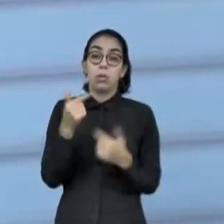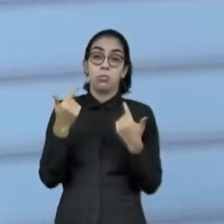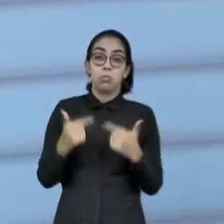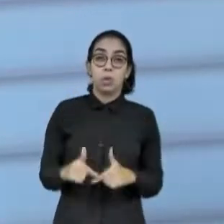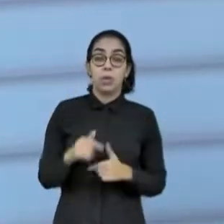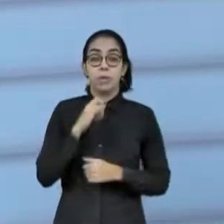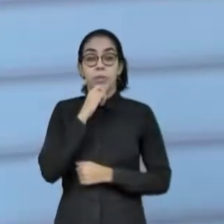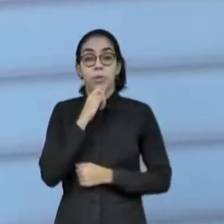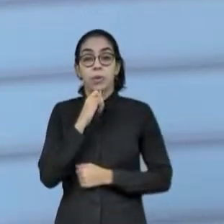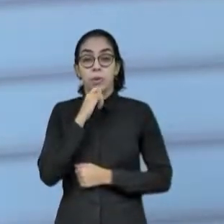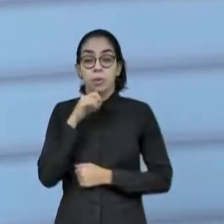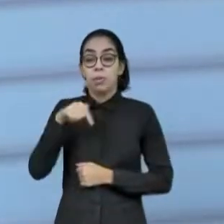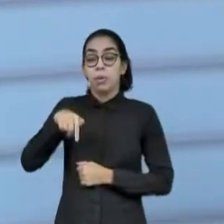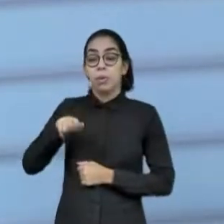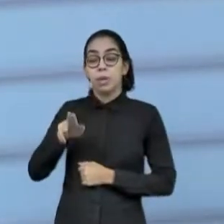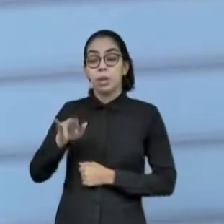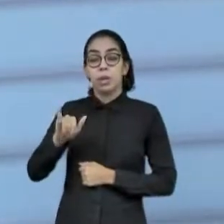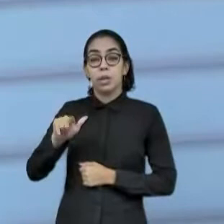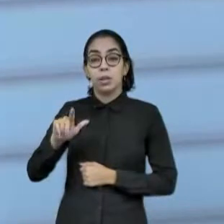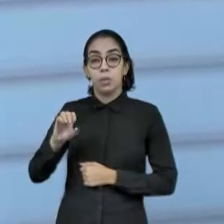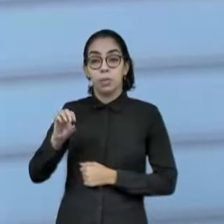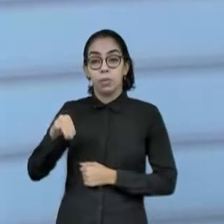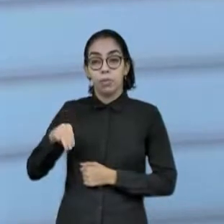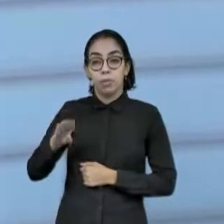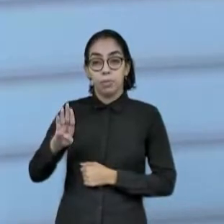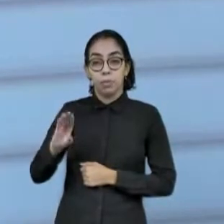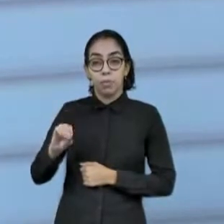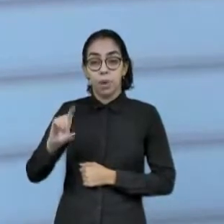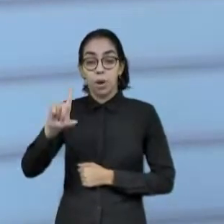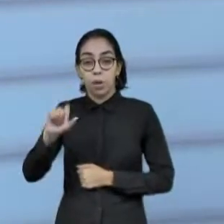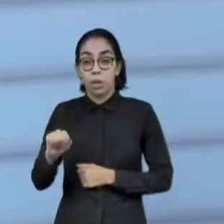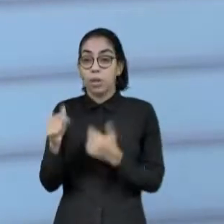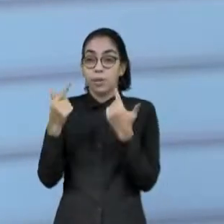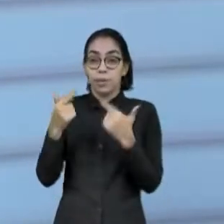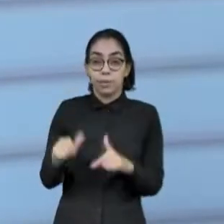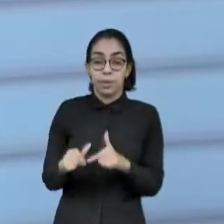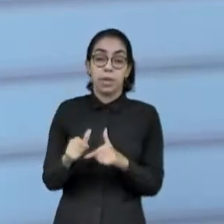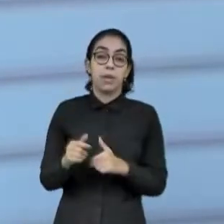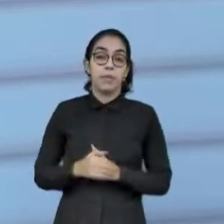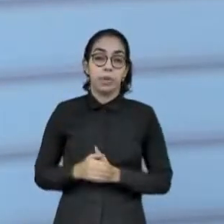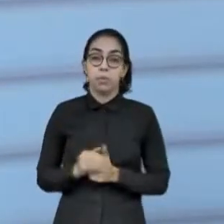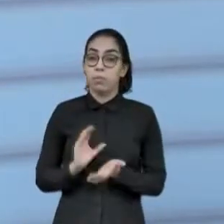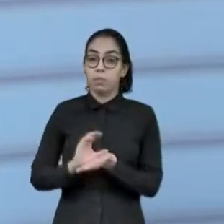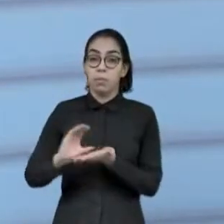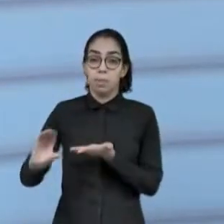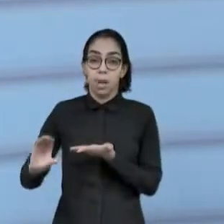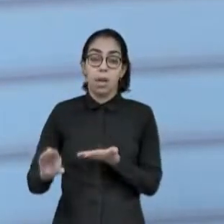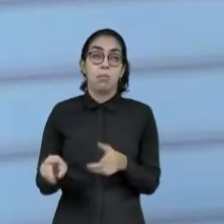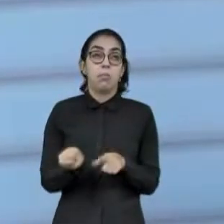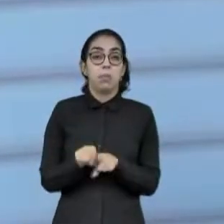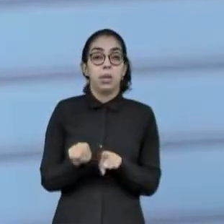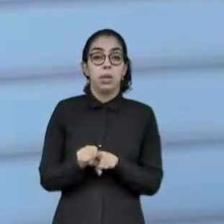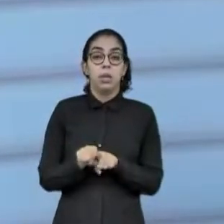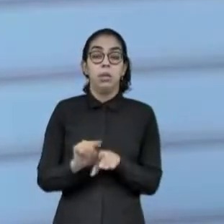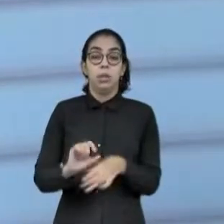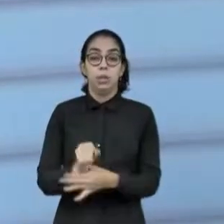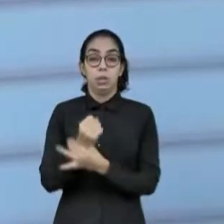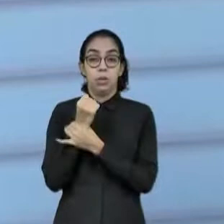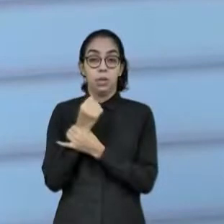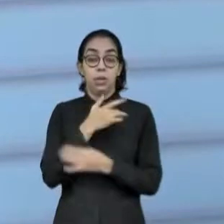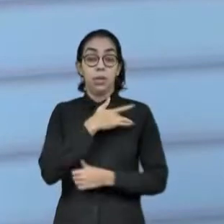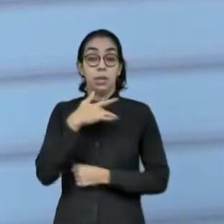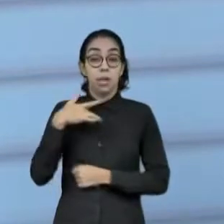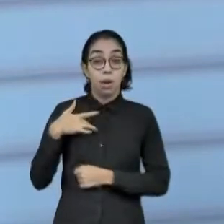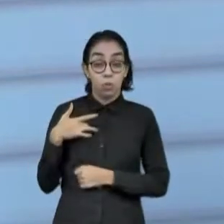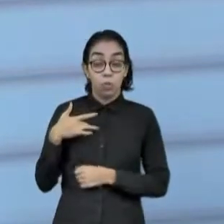quilombolas, em alguns casos, né, não conseguir ter barreiras sanitárias, né, adequadas, né, os planos de contingência, muitas